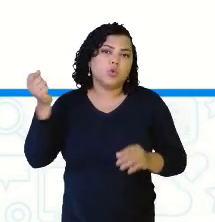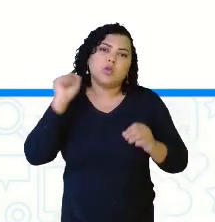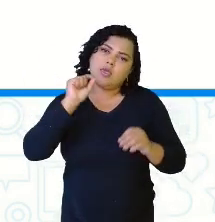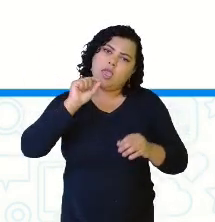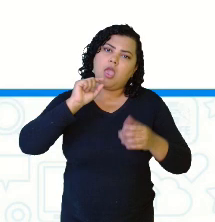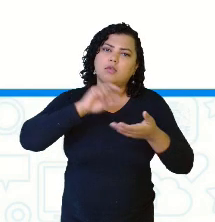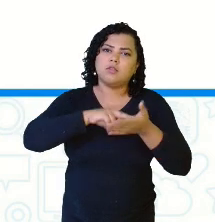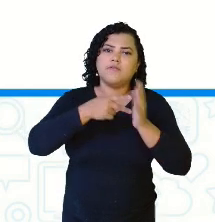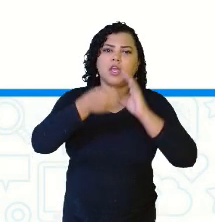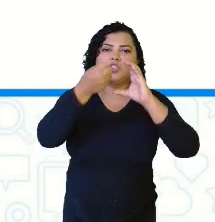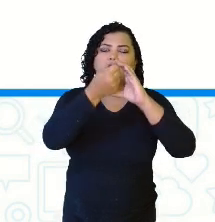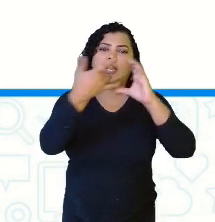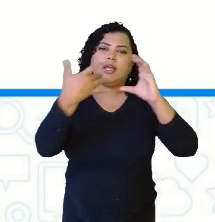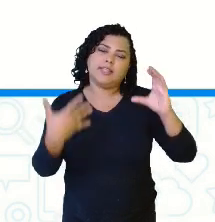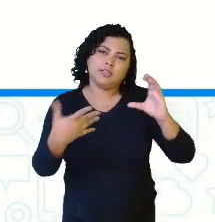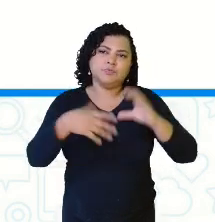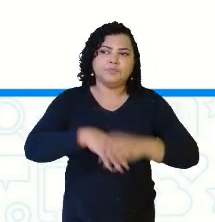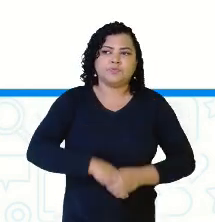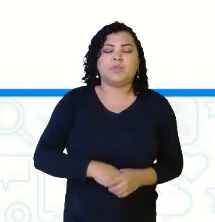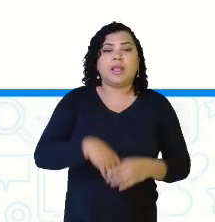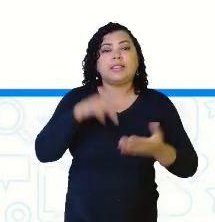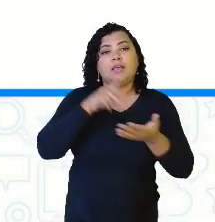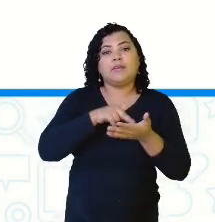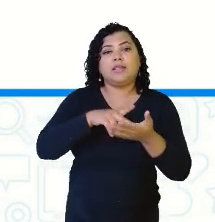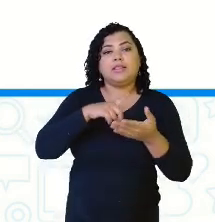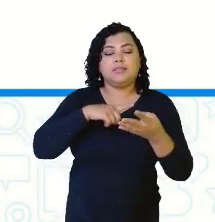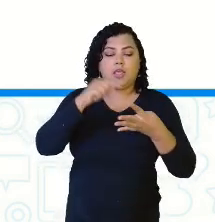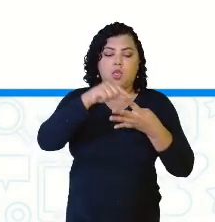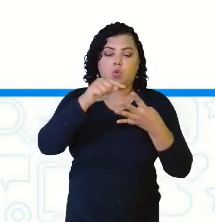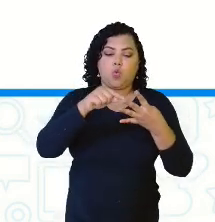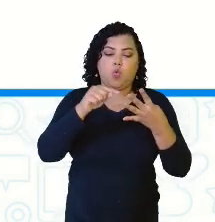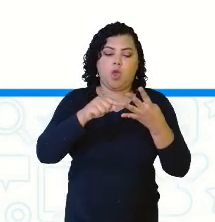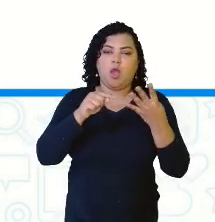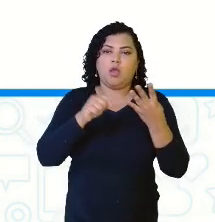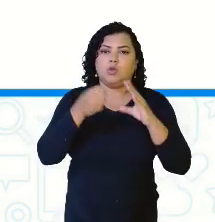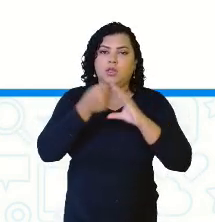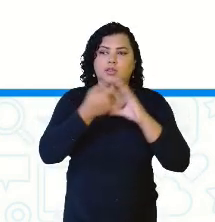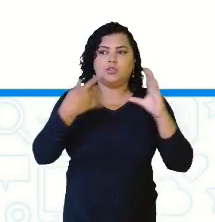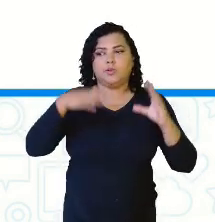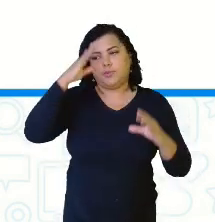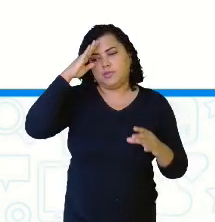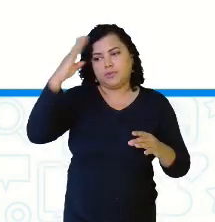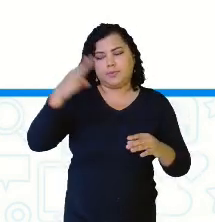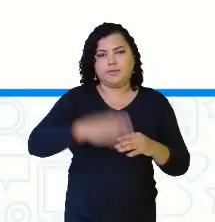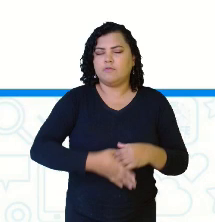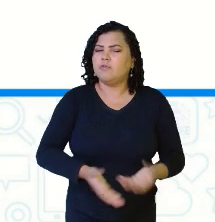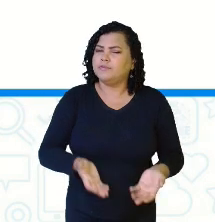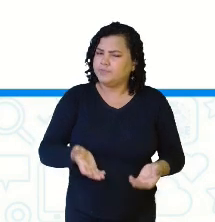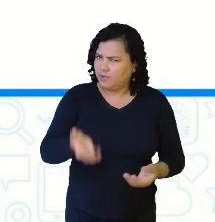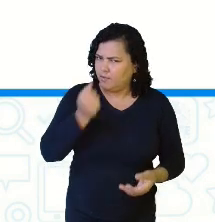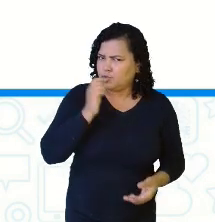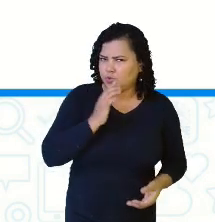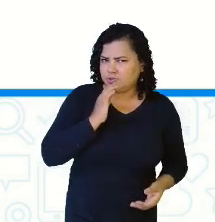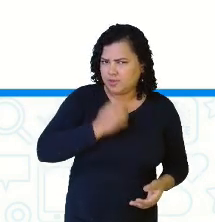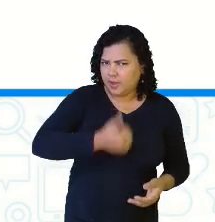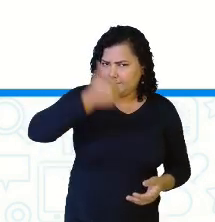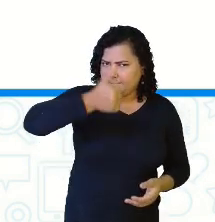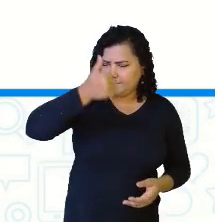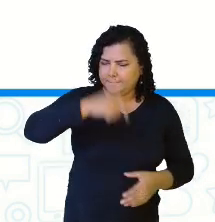delas, certo? Na verdade, são 4 características principais. Vamos conhecer a primeira agora.